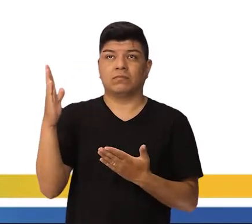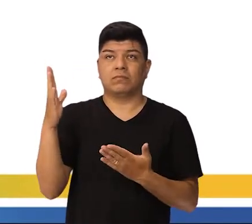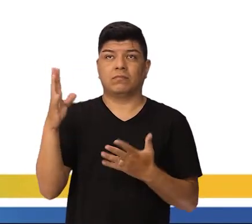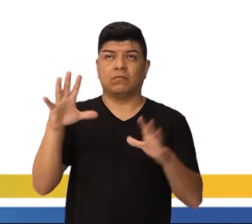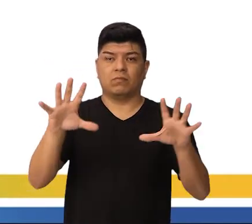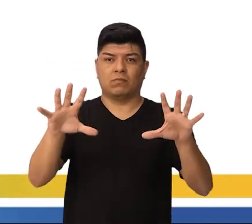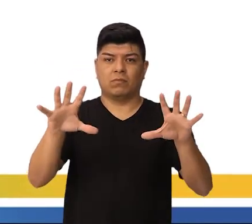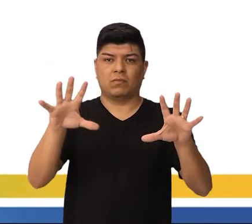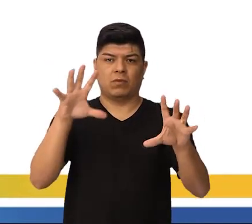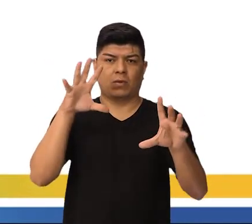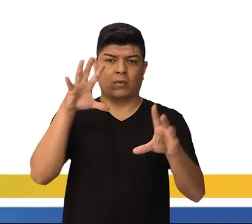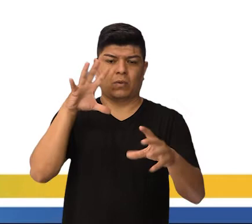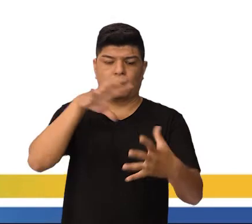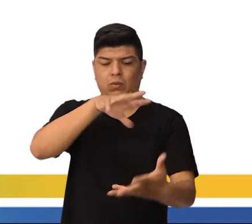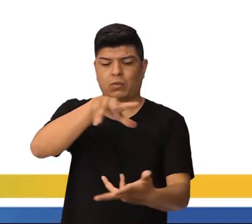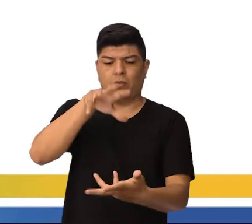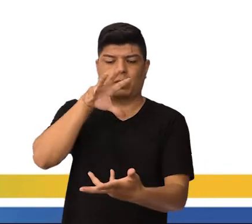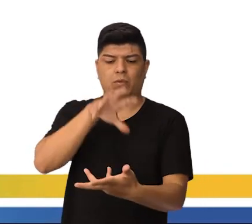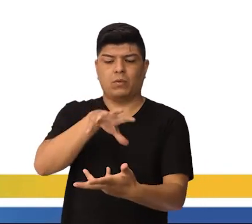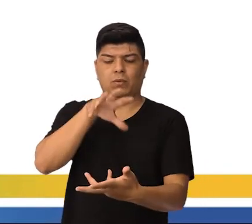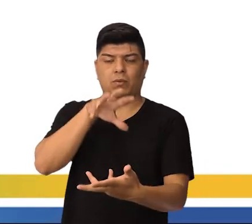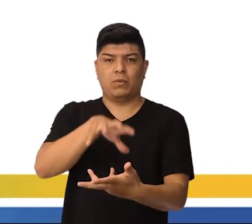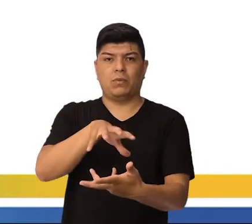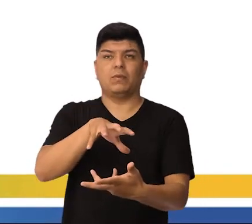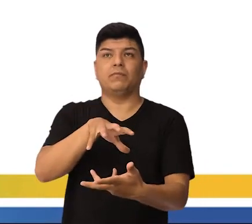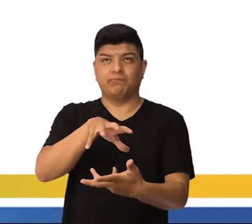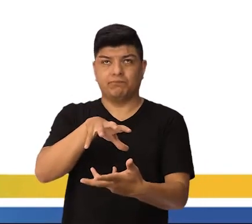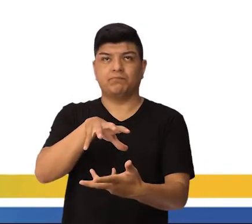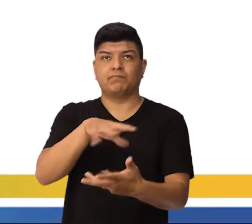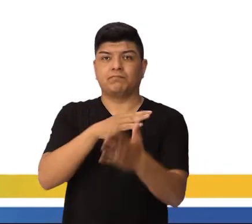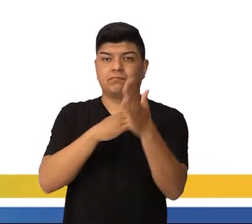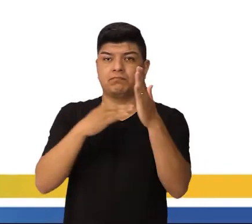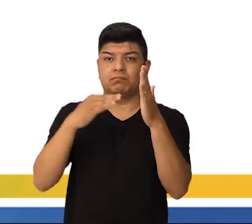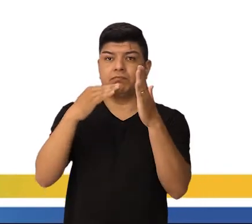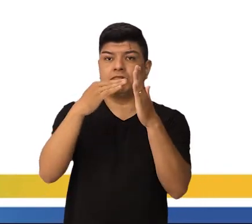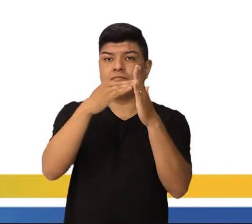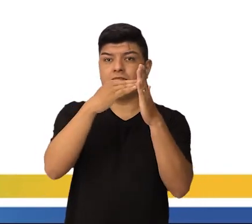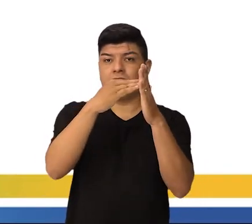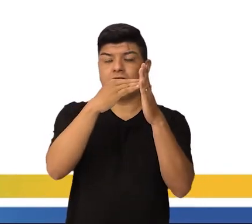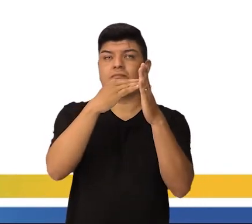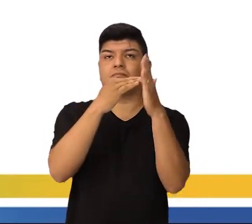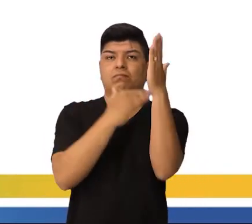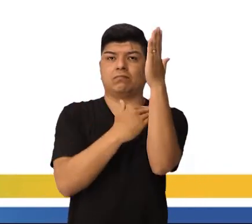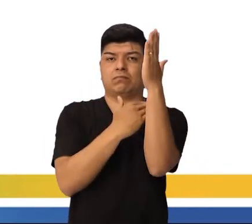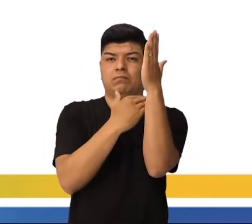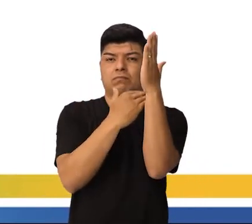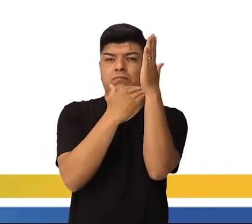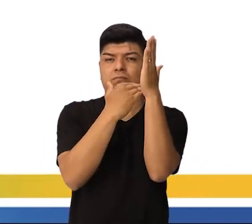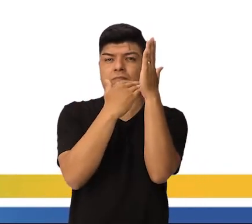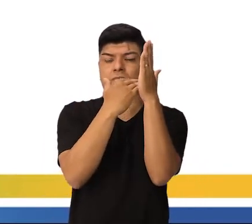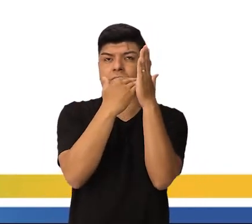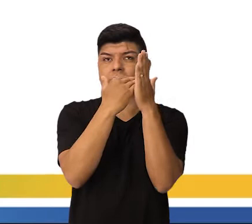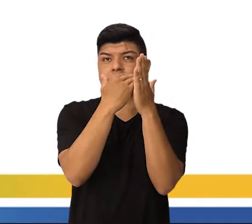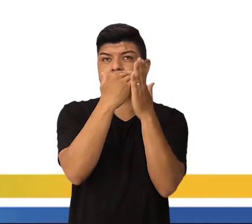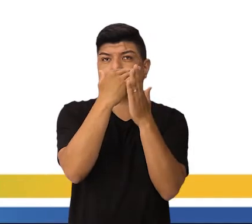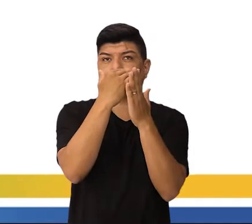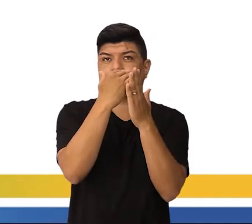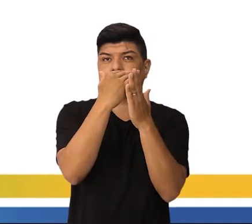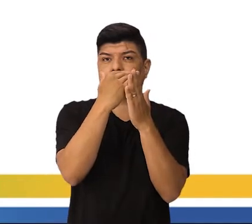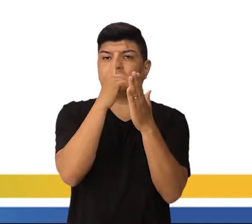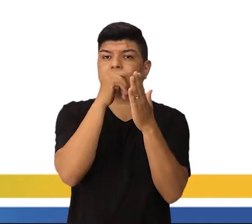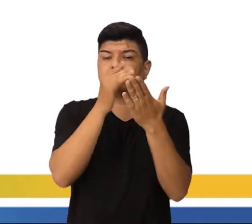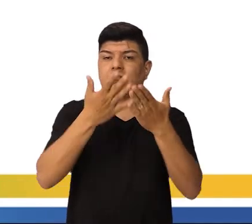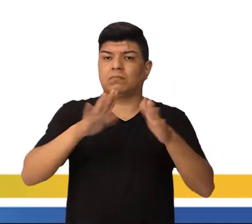pressão atmosférica. Quanto maior a altitude de um dado relevo, isto é, quanto mais elevado ele estiver em relação ao nível do